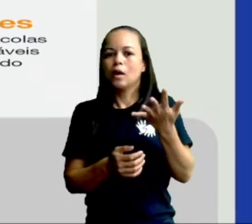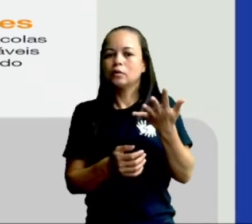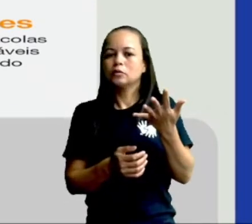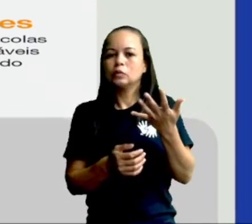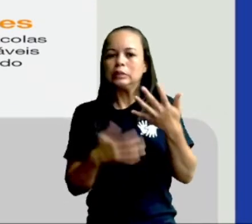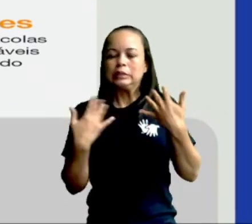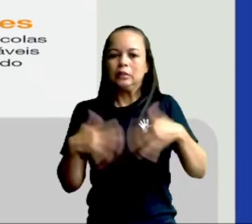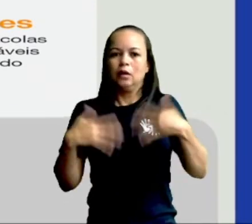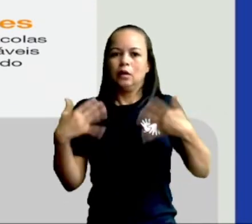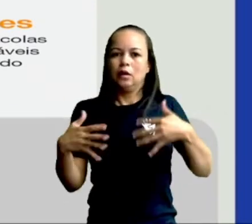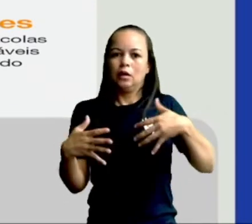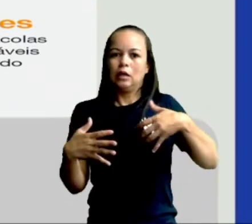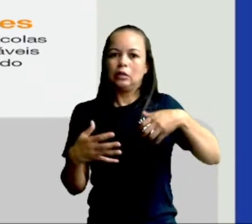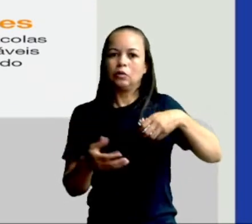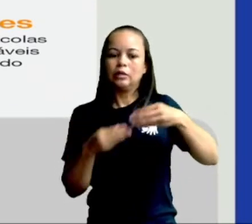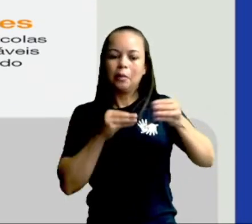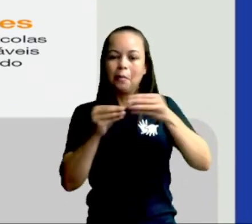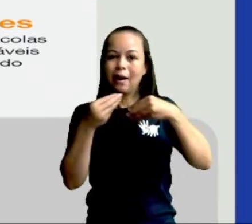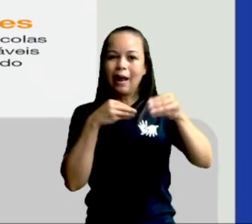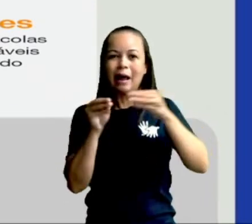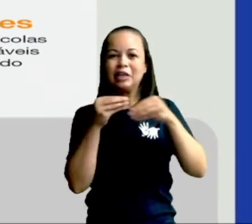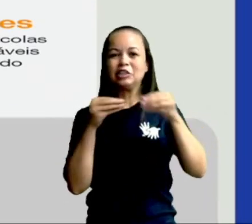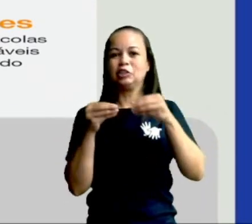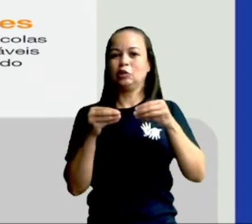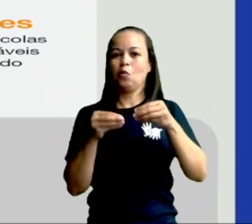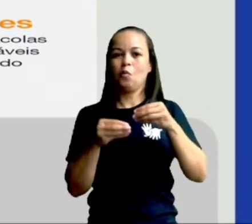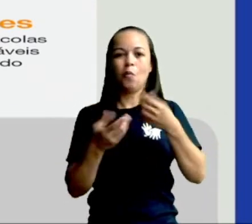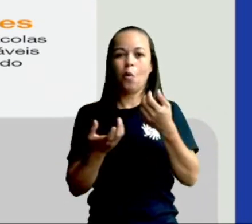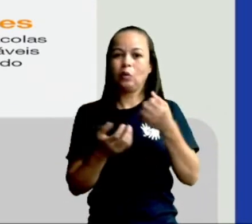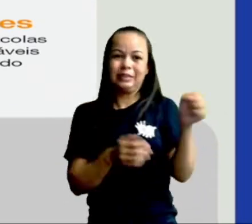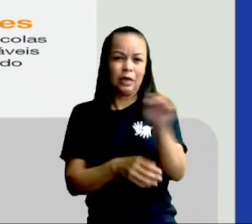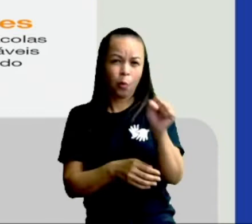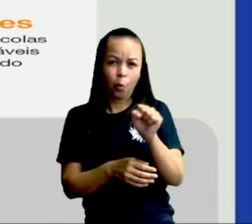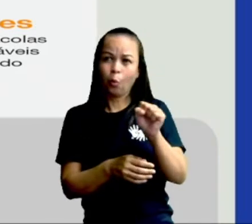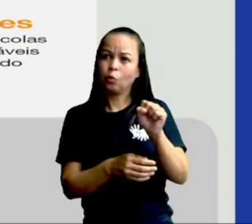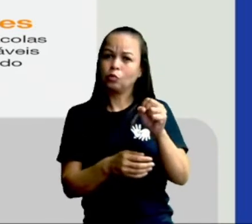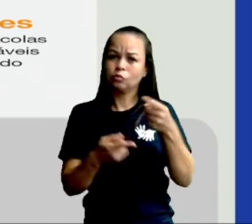quantidade assustadora de plástico por minutos, por segundos.